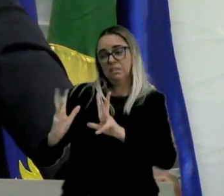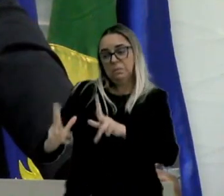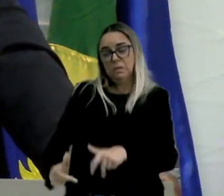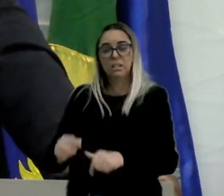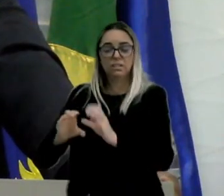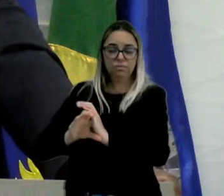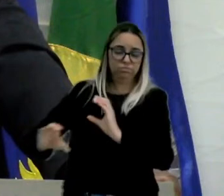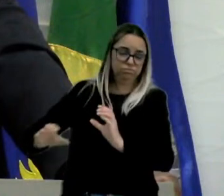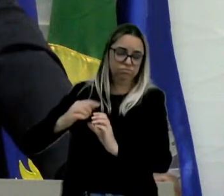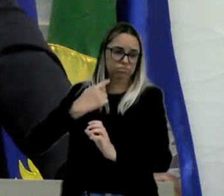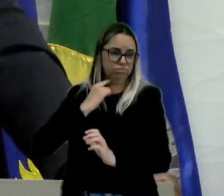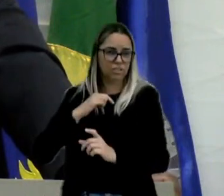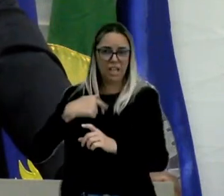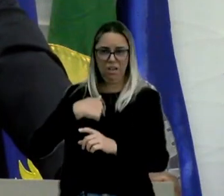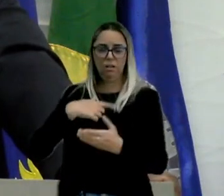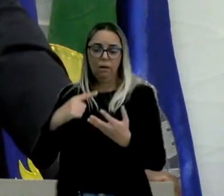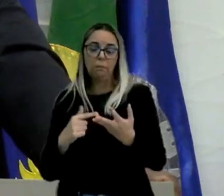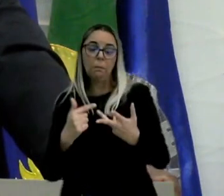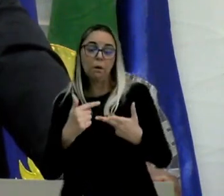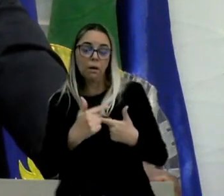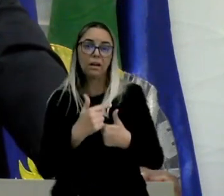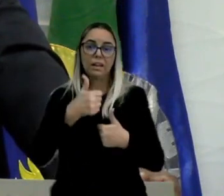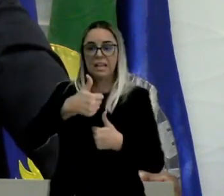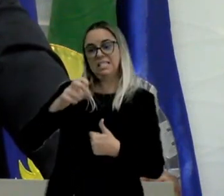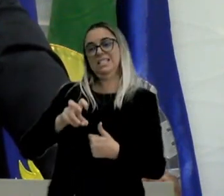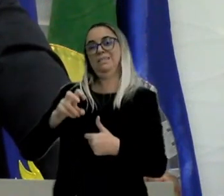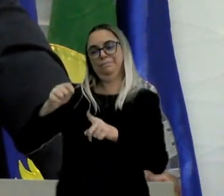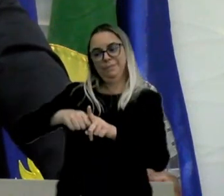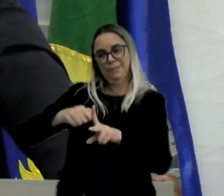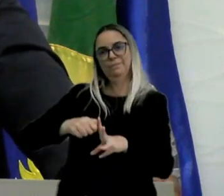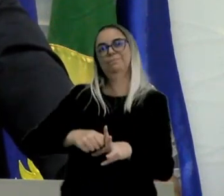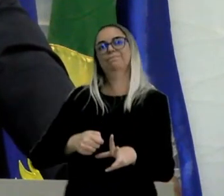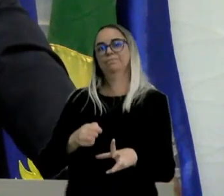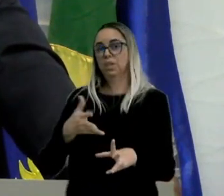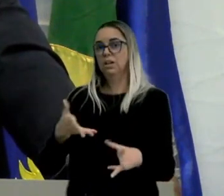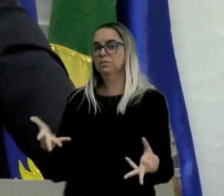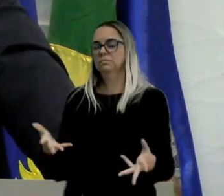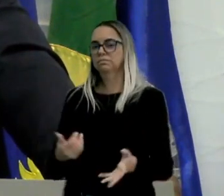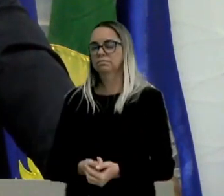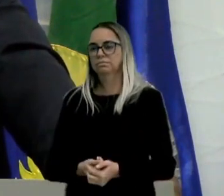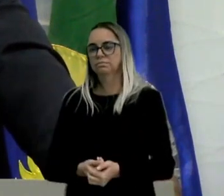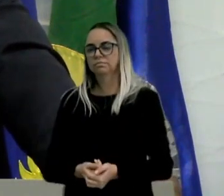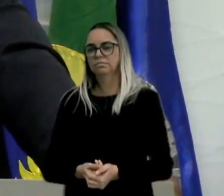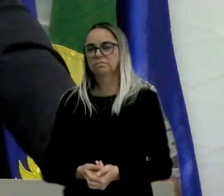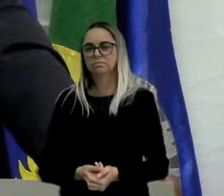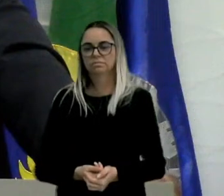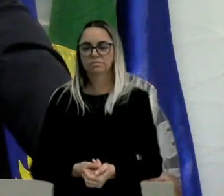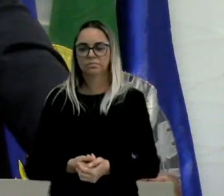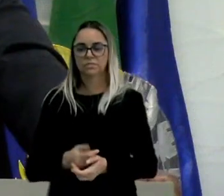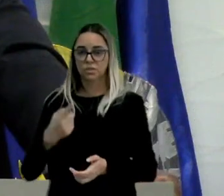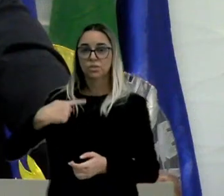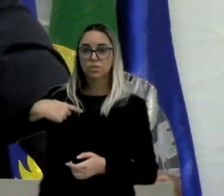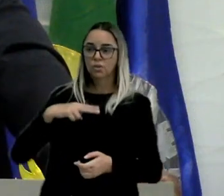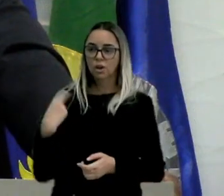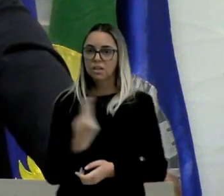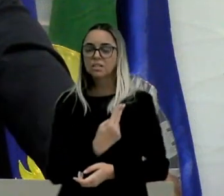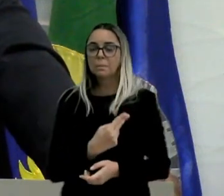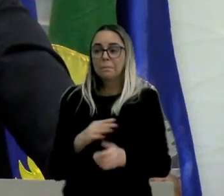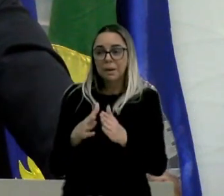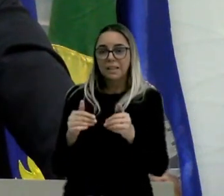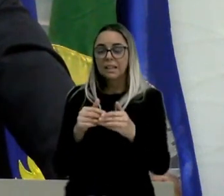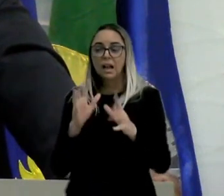15 meses estô contando viu 15 meses faz que a gente pede pela limpeza